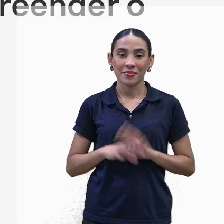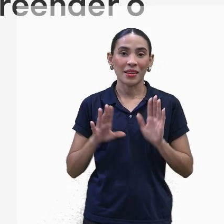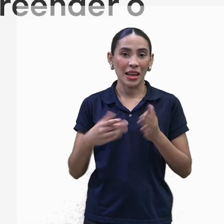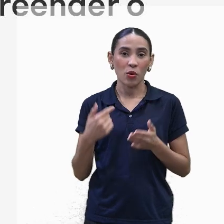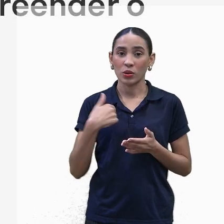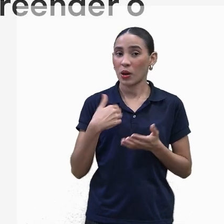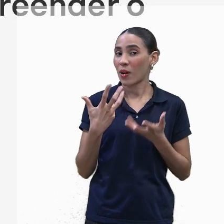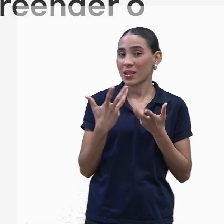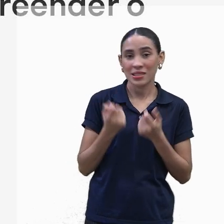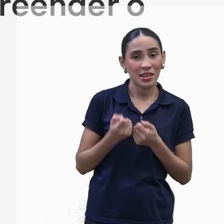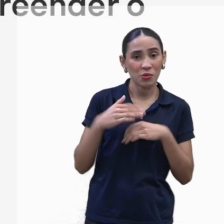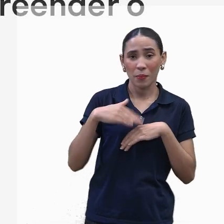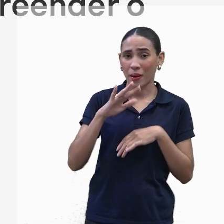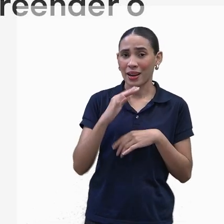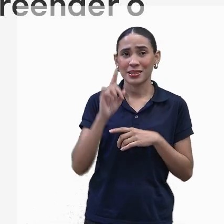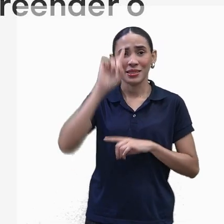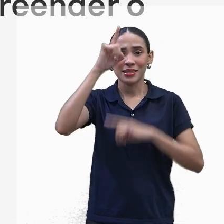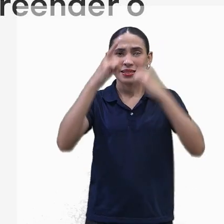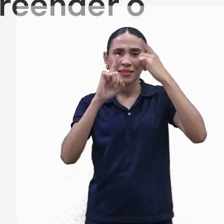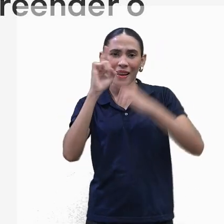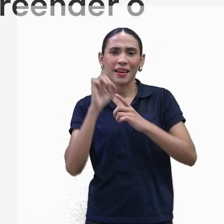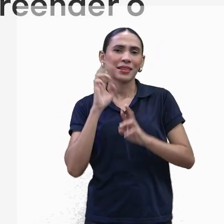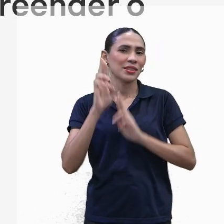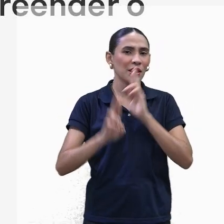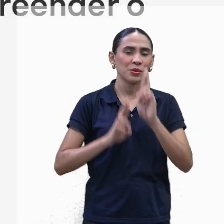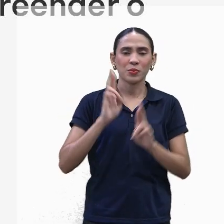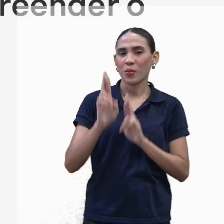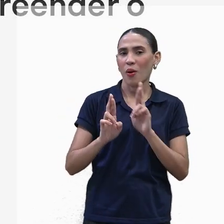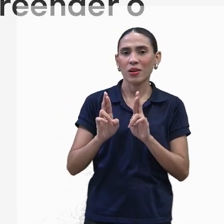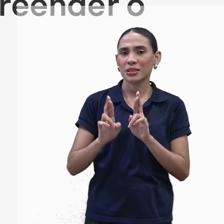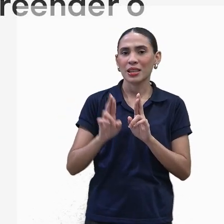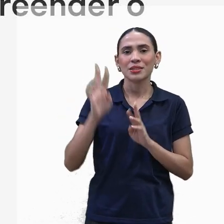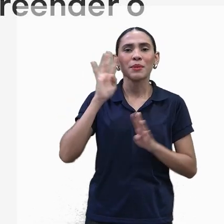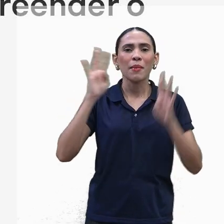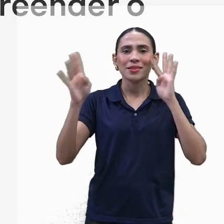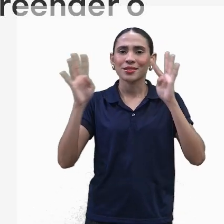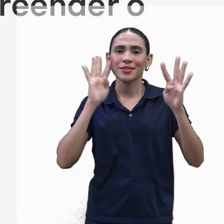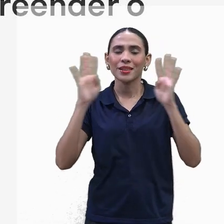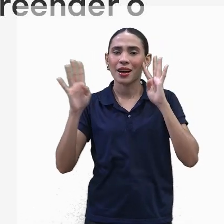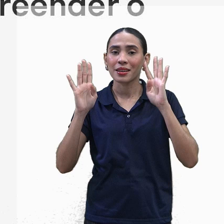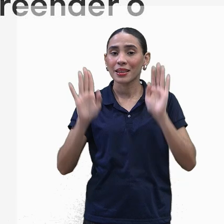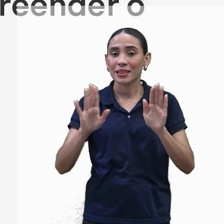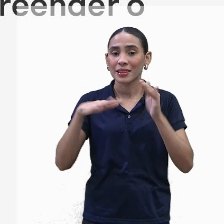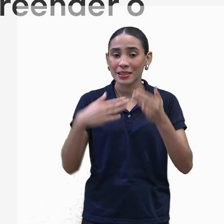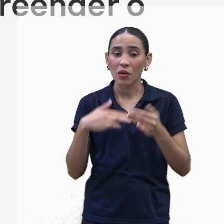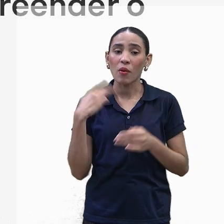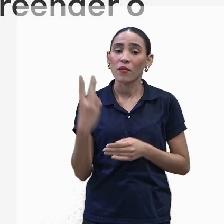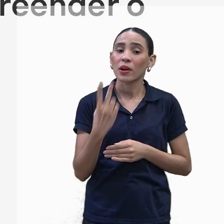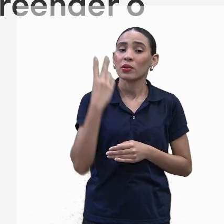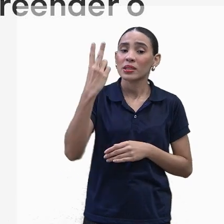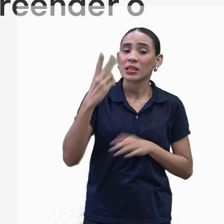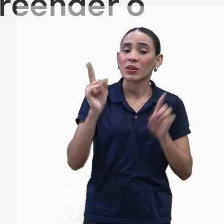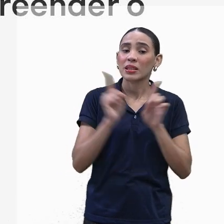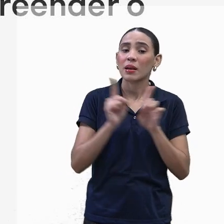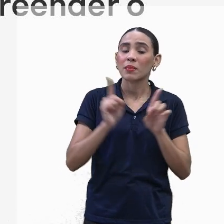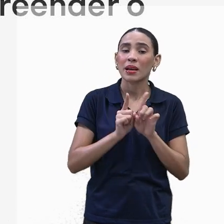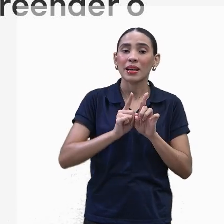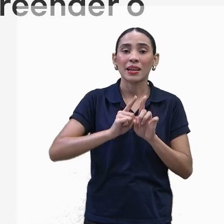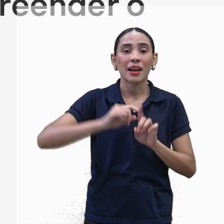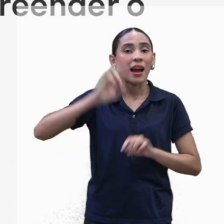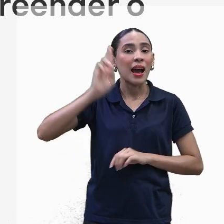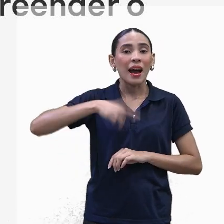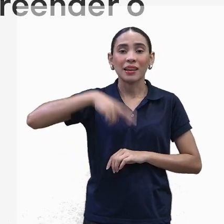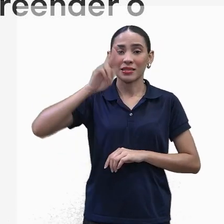não aceitava mais aquelas respostas fantasiosas. Então, a valorização da